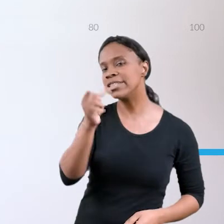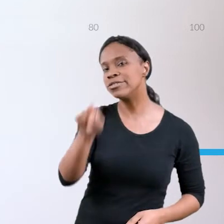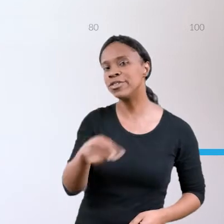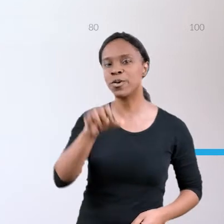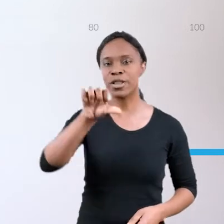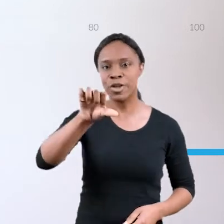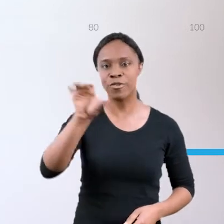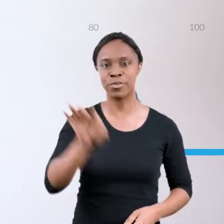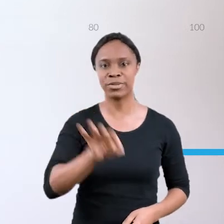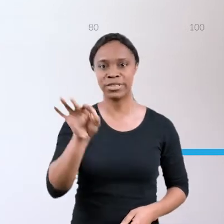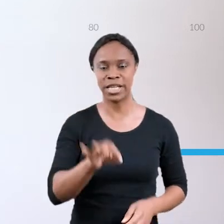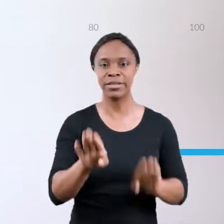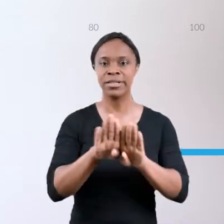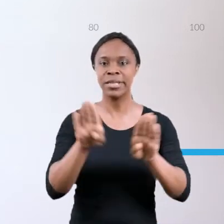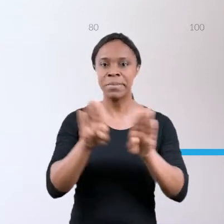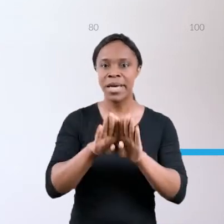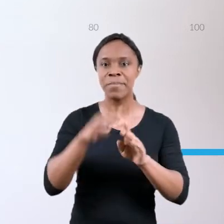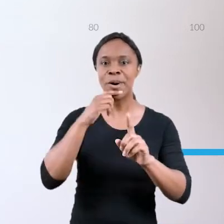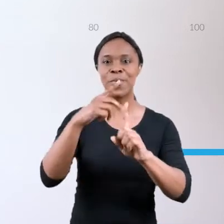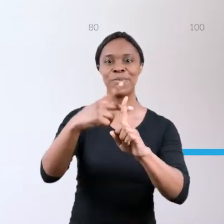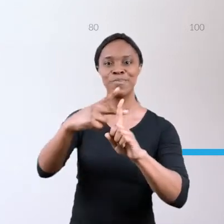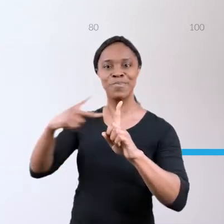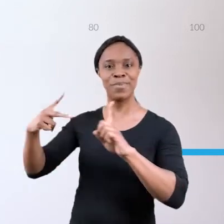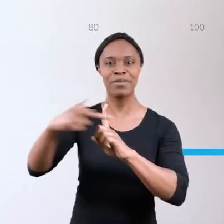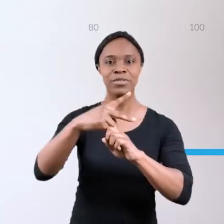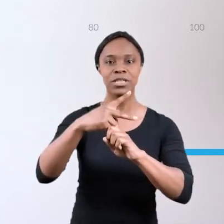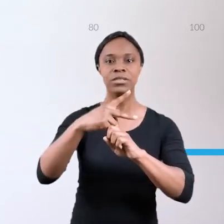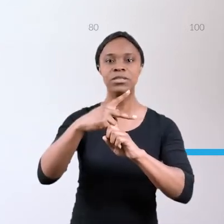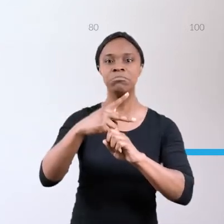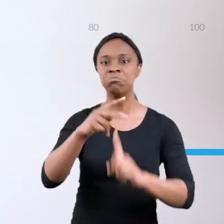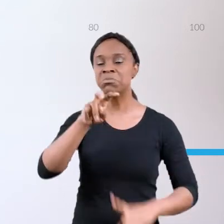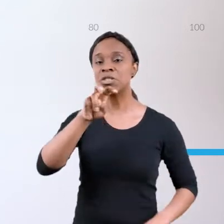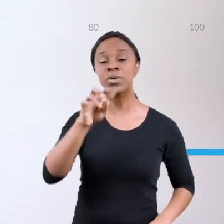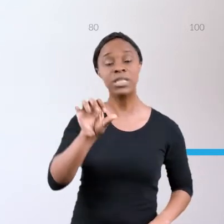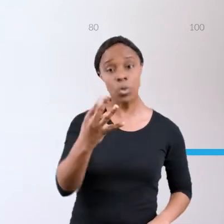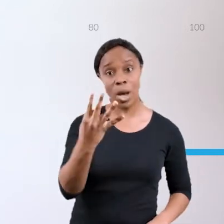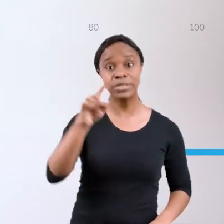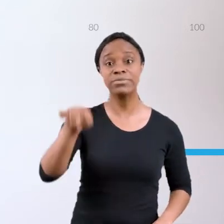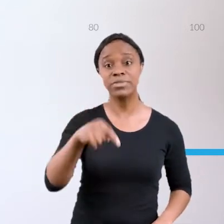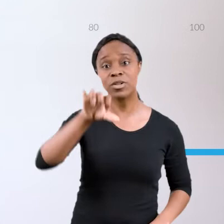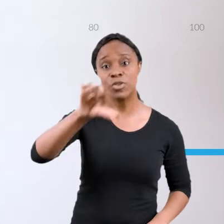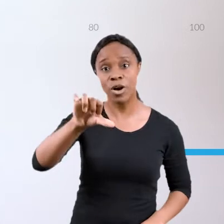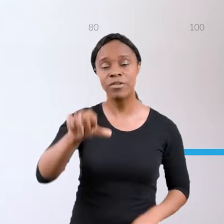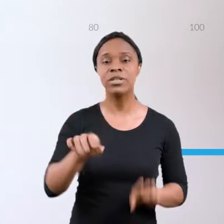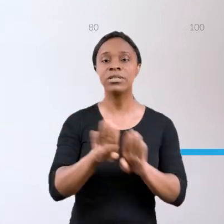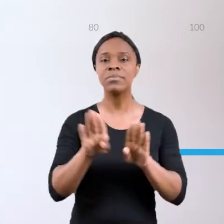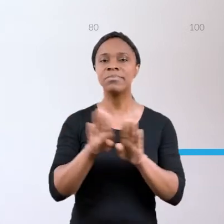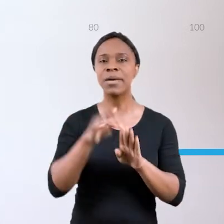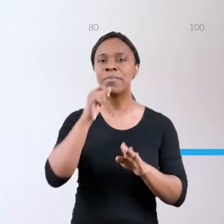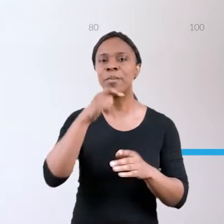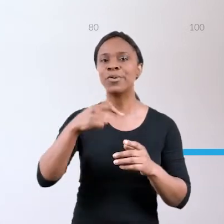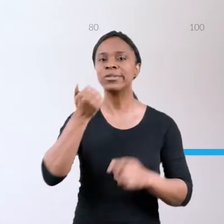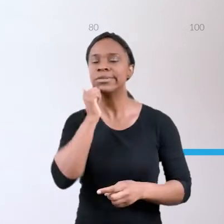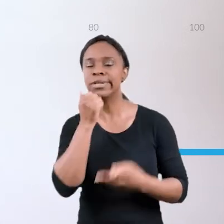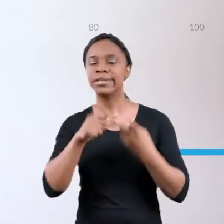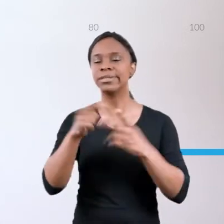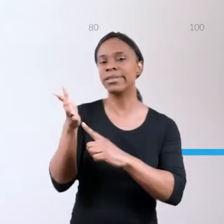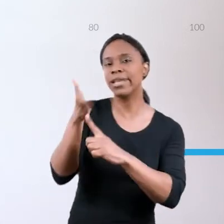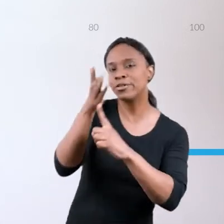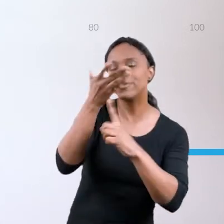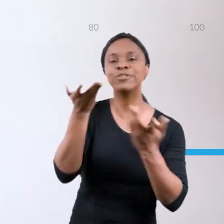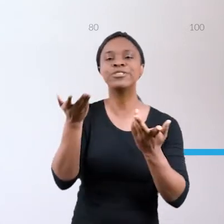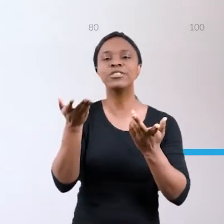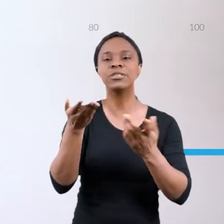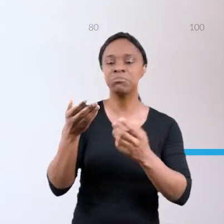56,9%, e Previdência Social, 54,9%, e minoria nos Ministérios da Ciência, Tecnologia